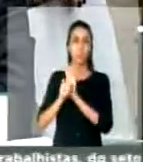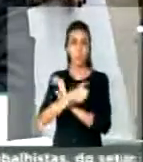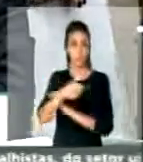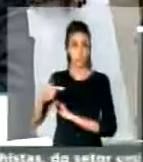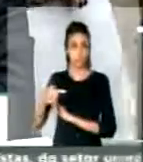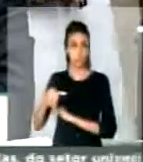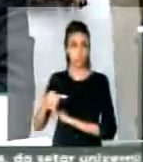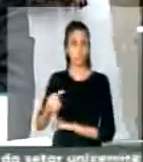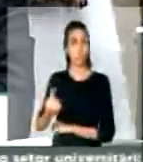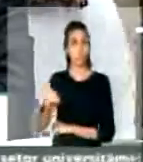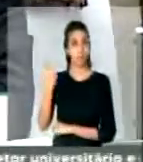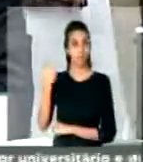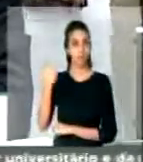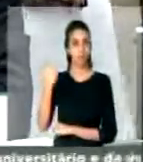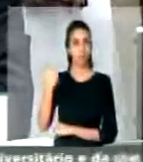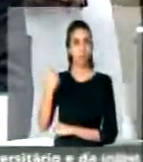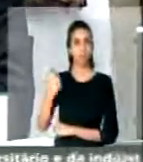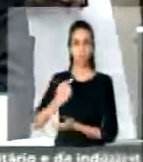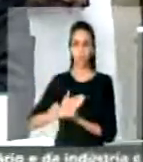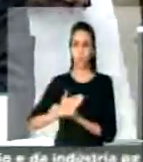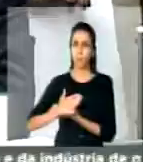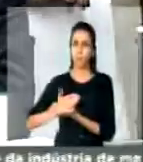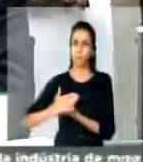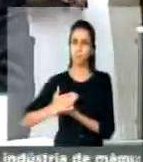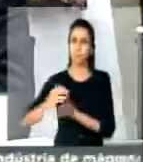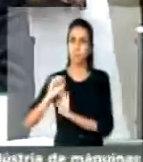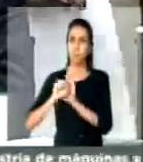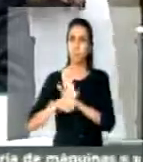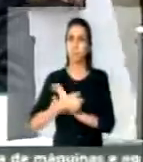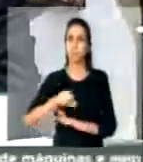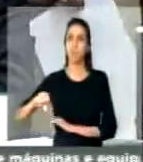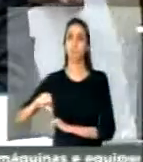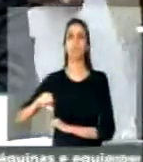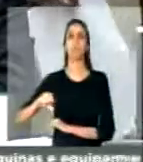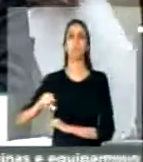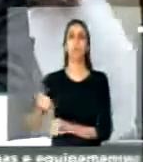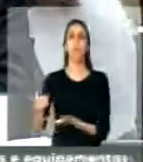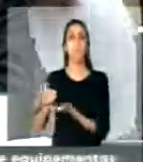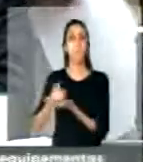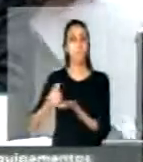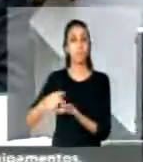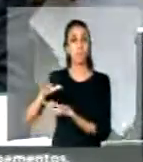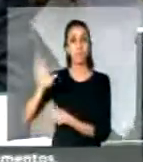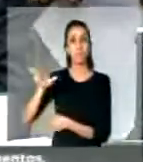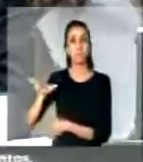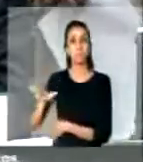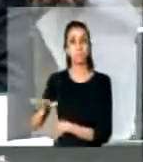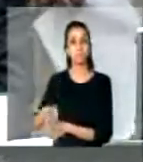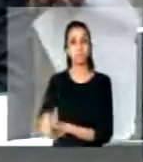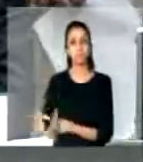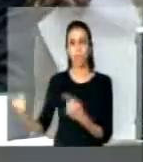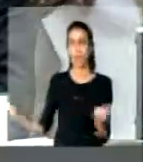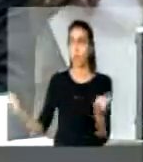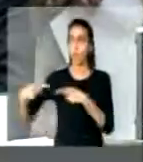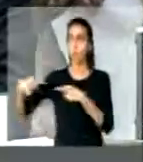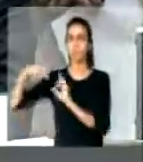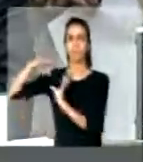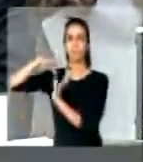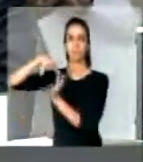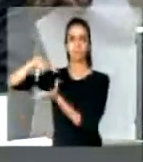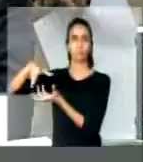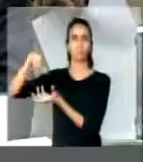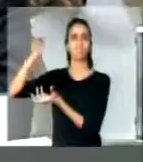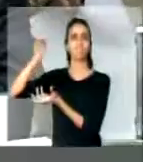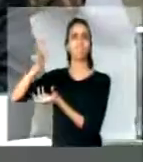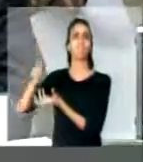naquele momento, no alvorecer do século XIX, despencavam os preços face à concorrência internacional,